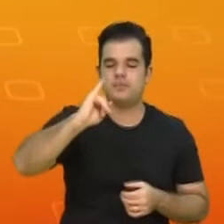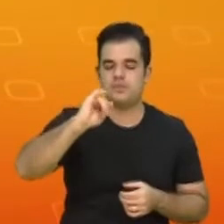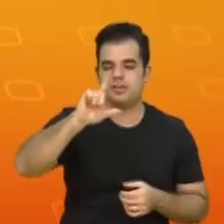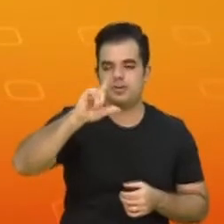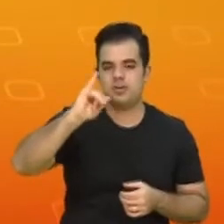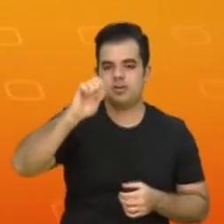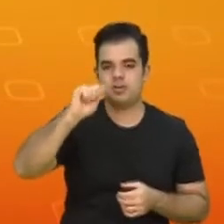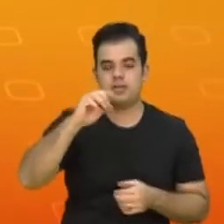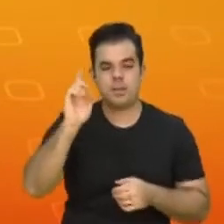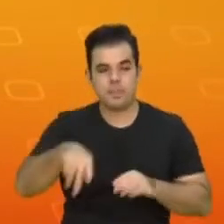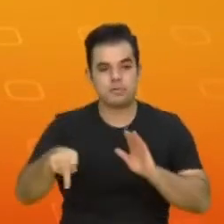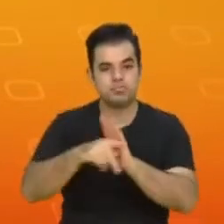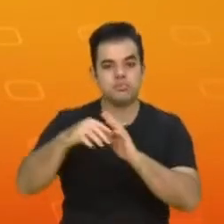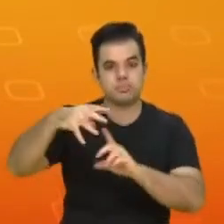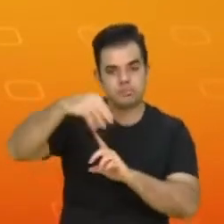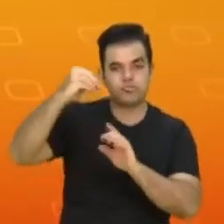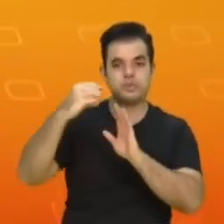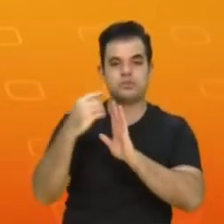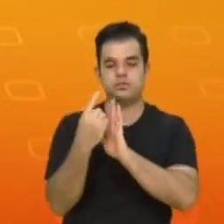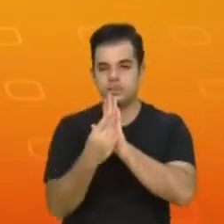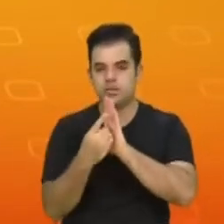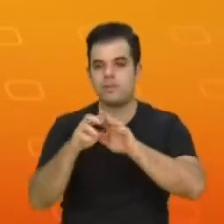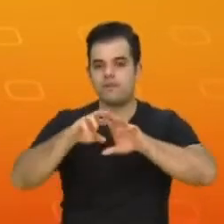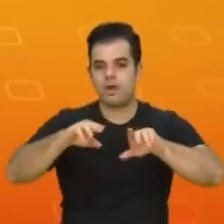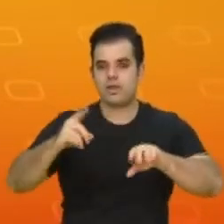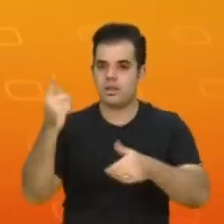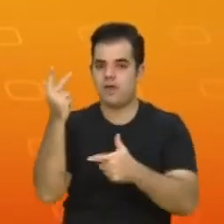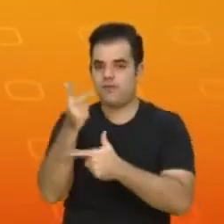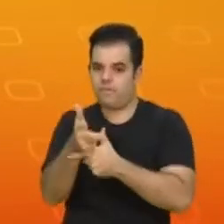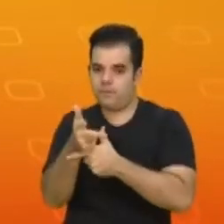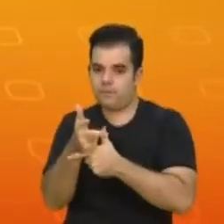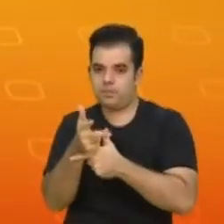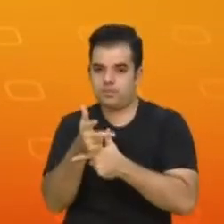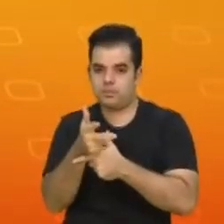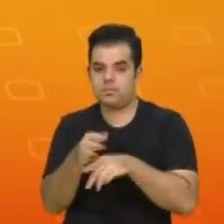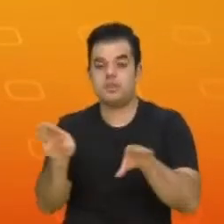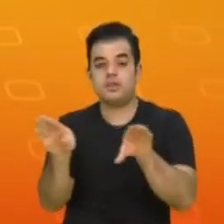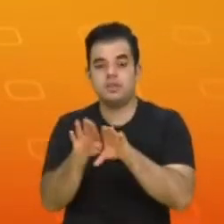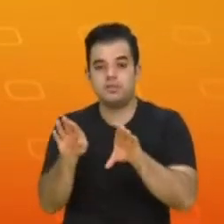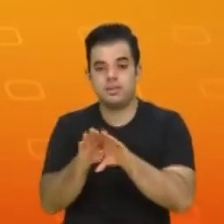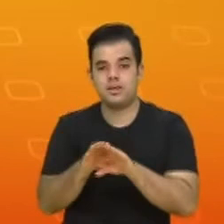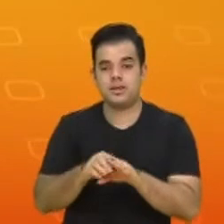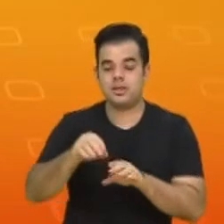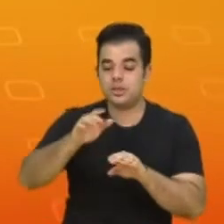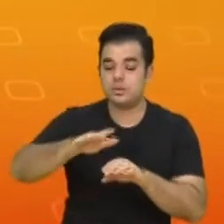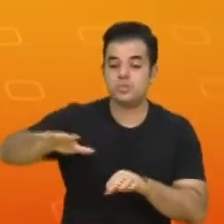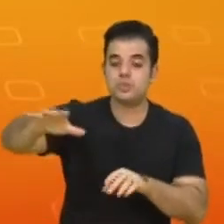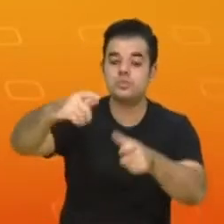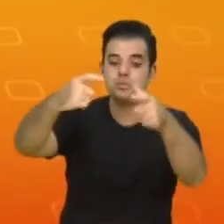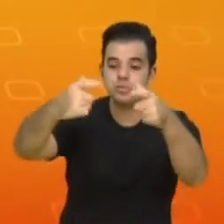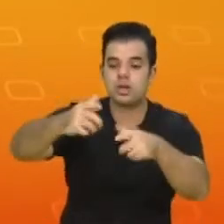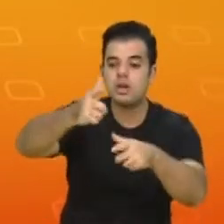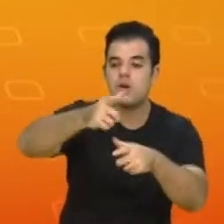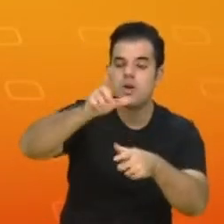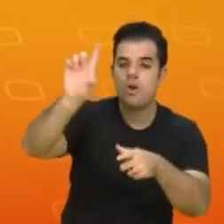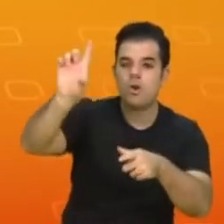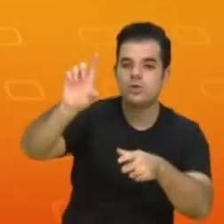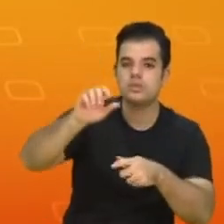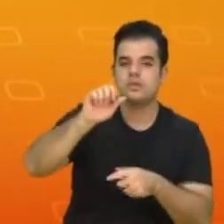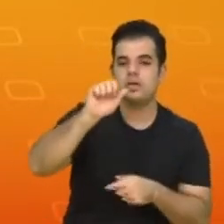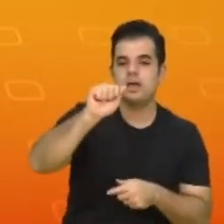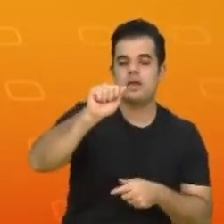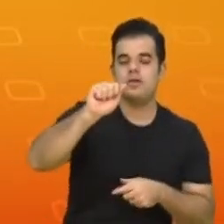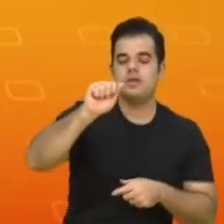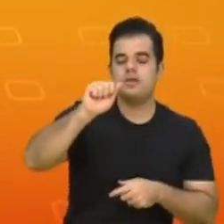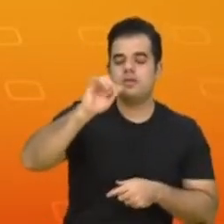entregando aquele sinal regionalizado, né, aquele sinal ao vivo, e eu tenho uma segunda afiliada que faz território com essa afiliada, que recebe deveria